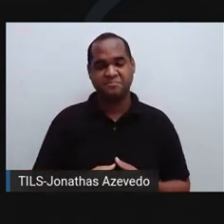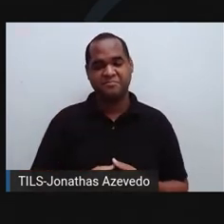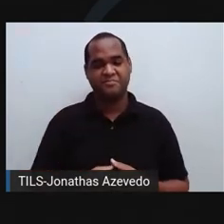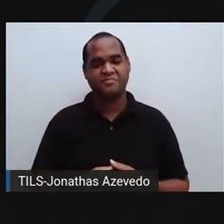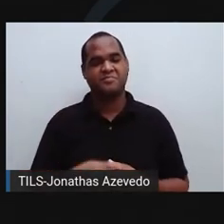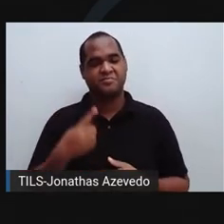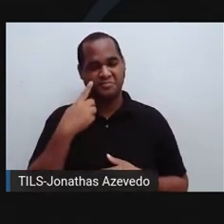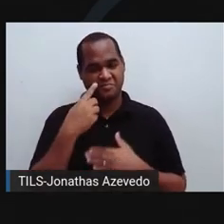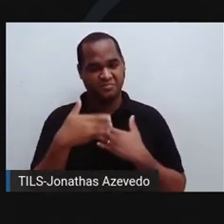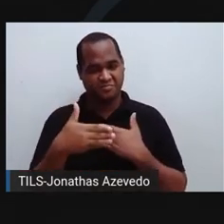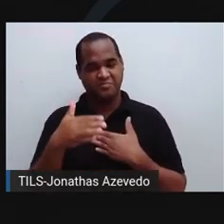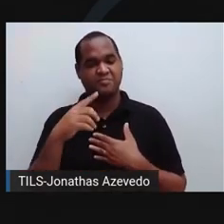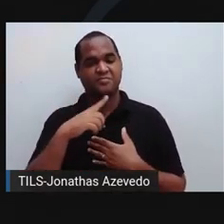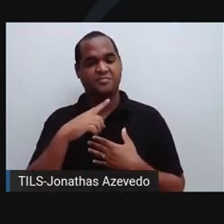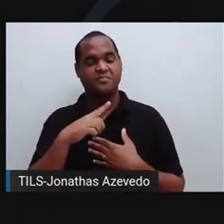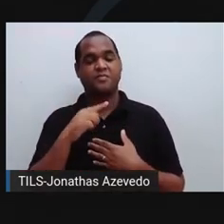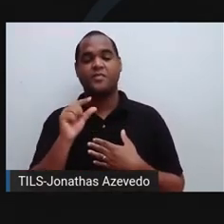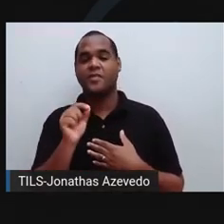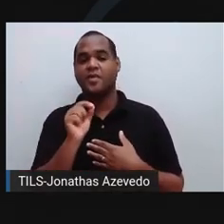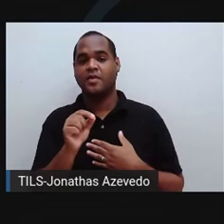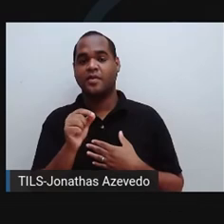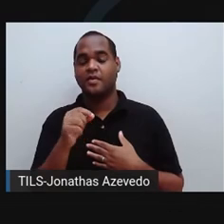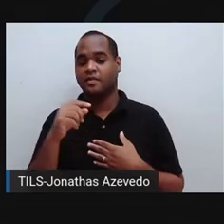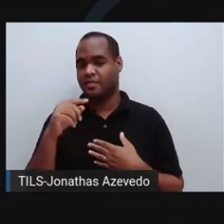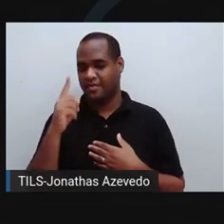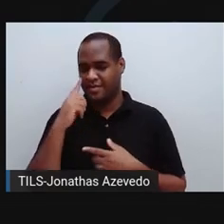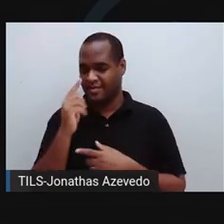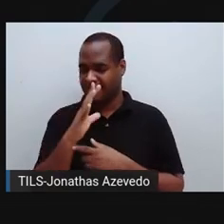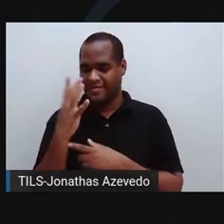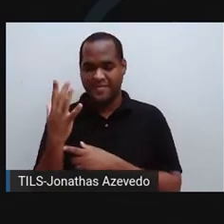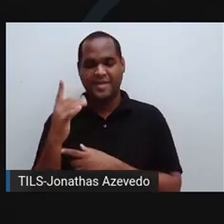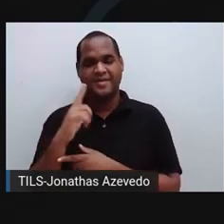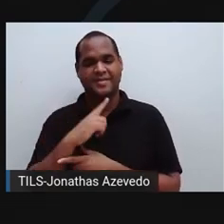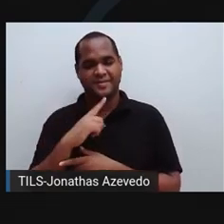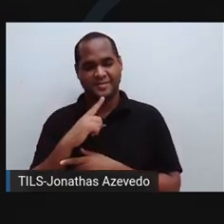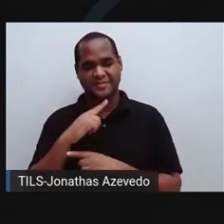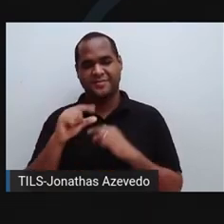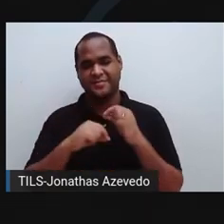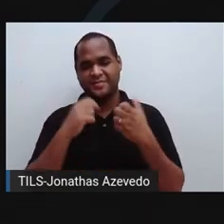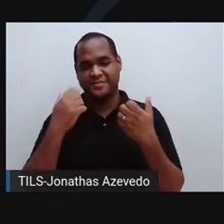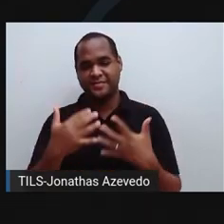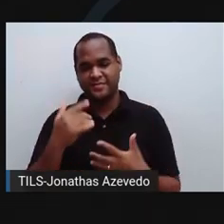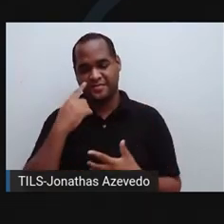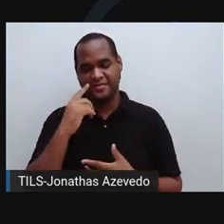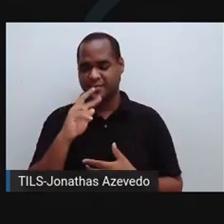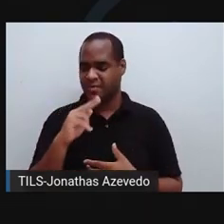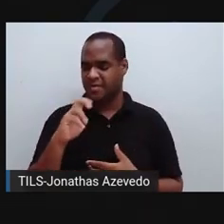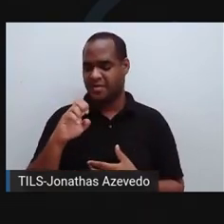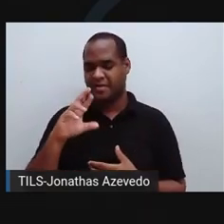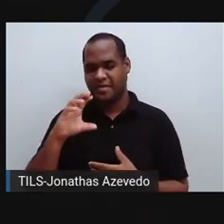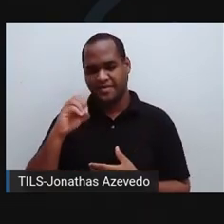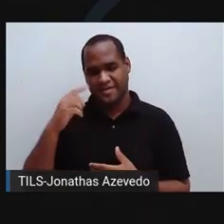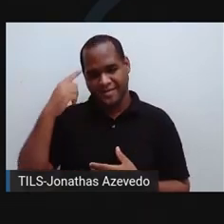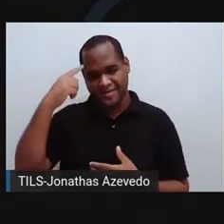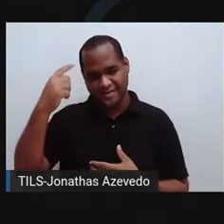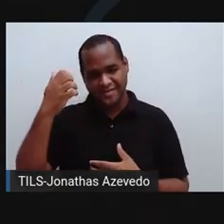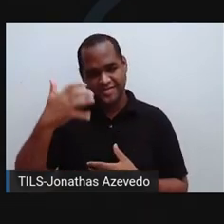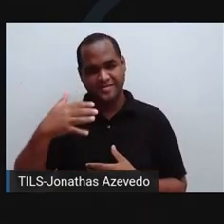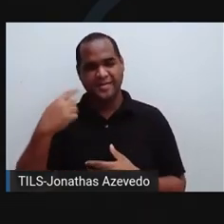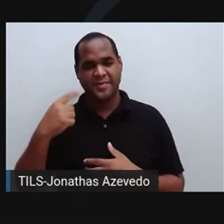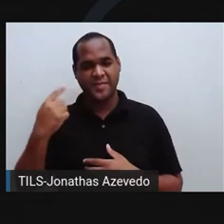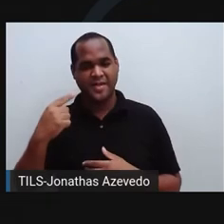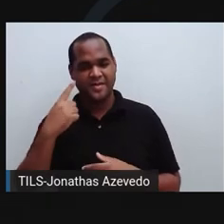aí. Volta aí para a planta. A planta vira comida de emboá, consumidor de primeira ordem. que vira comida de tatu, consumidor de segunda